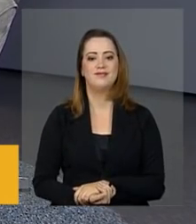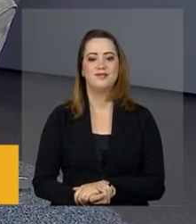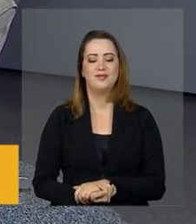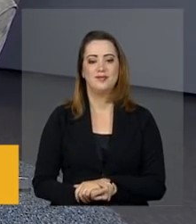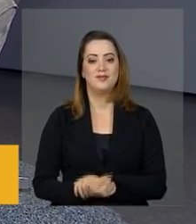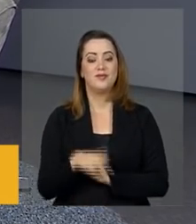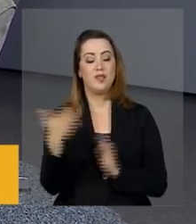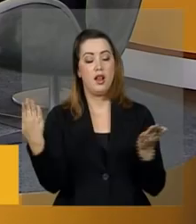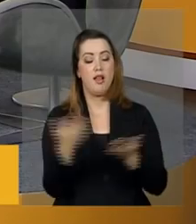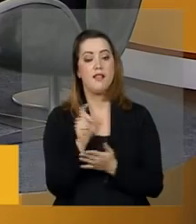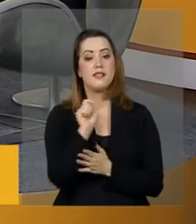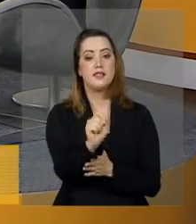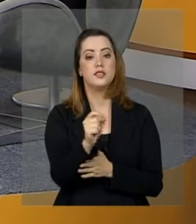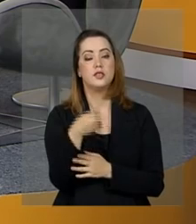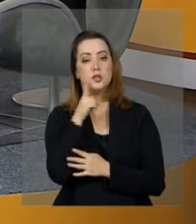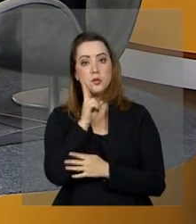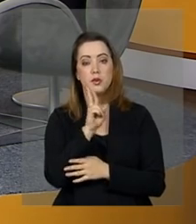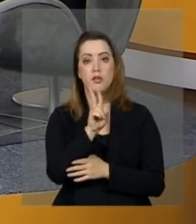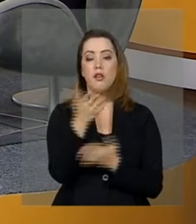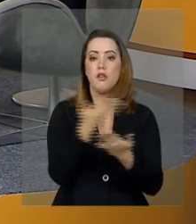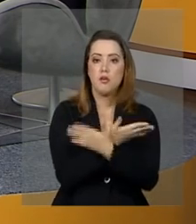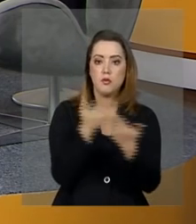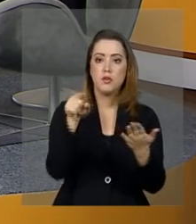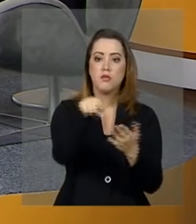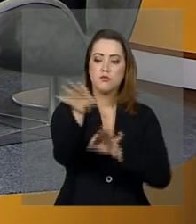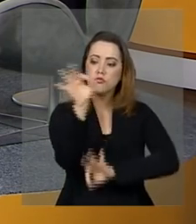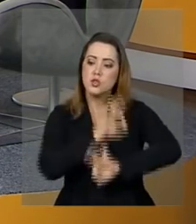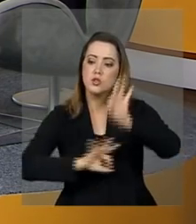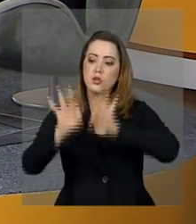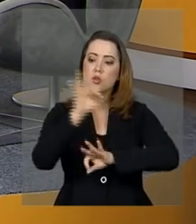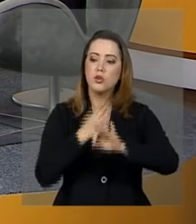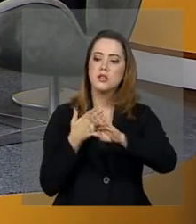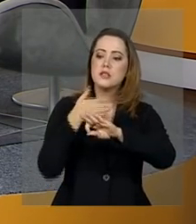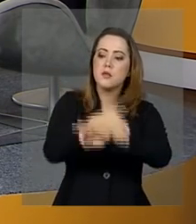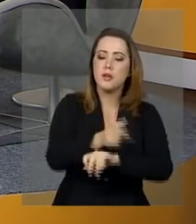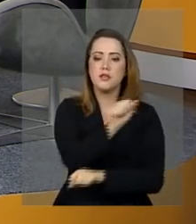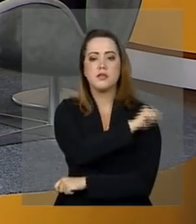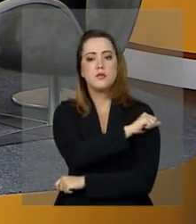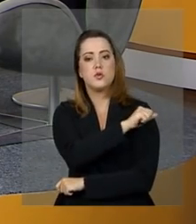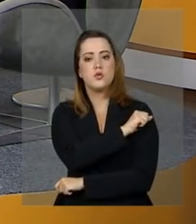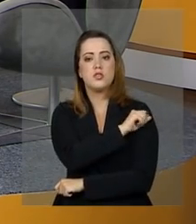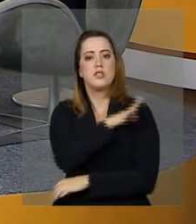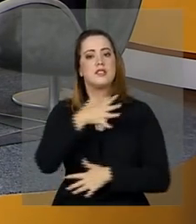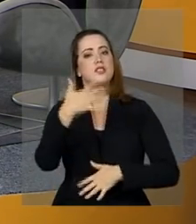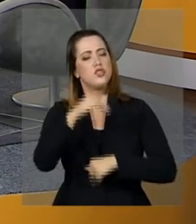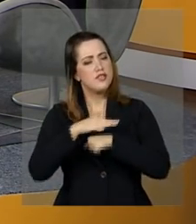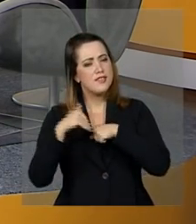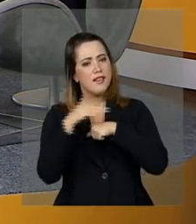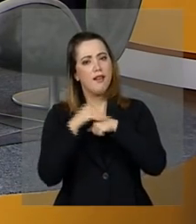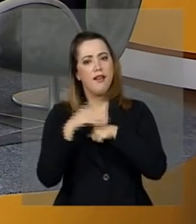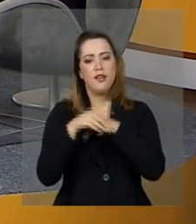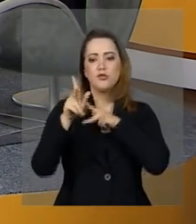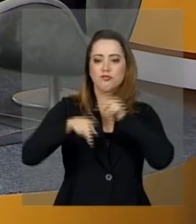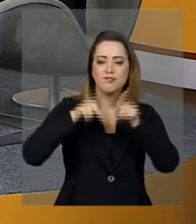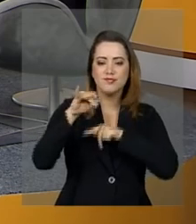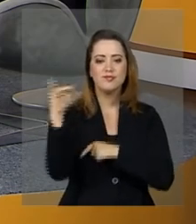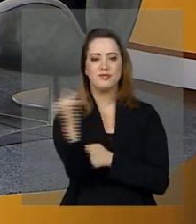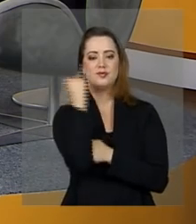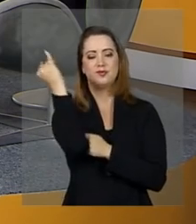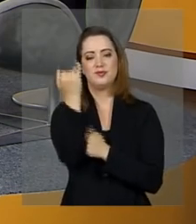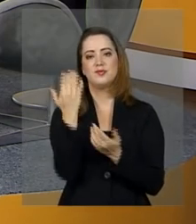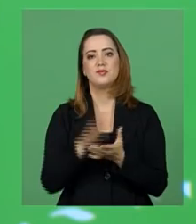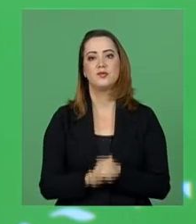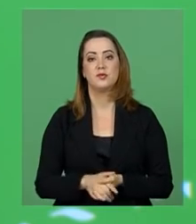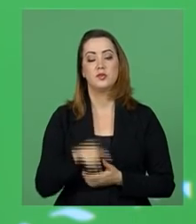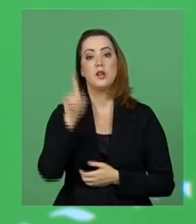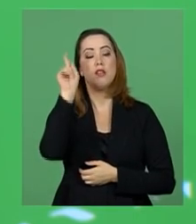998602590. Agora, comandante, para vocês que organizam e participam, também para os estudantes, receber esse carinho do público é fundamental, é importante, né? Certamente.